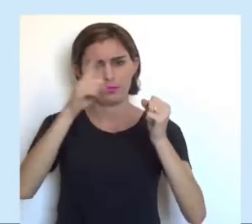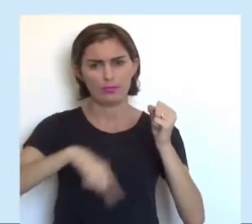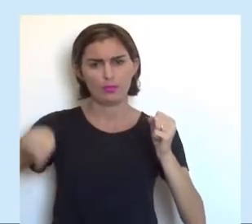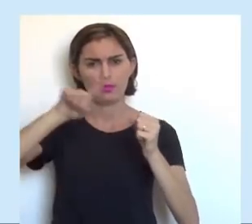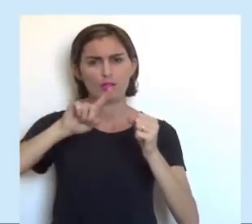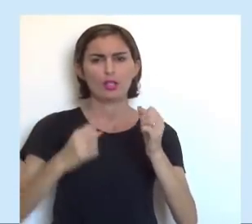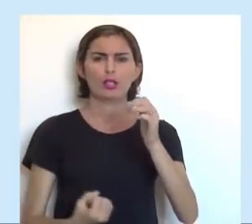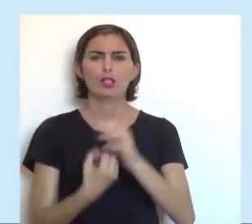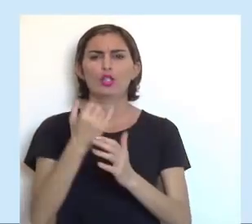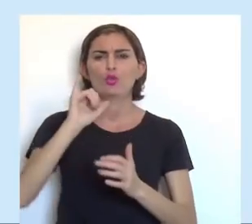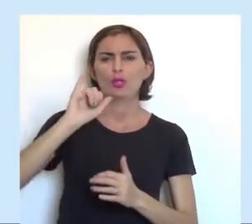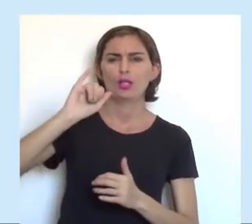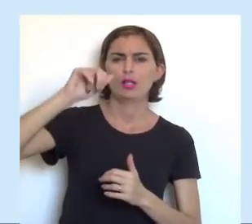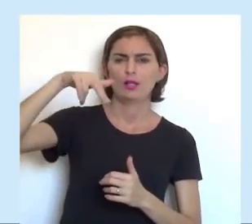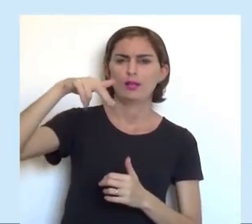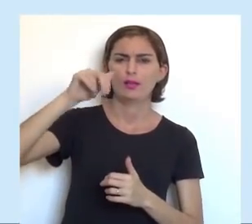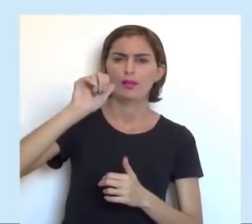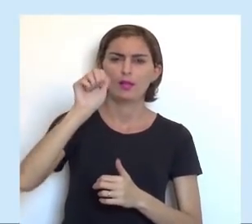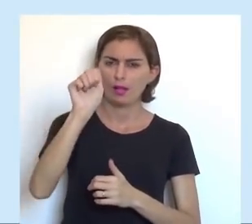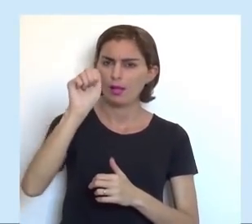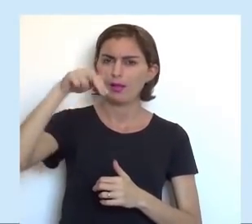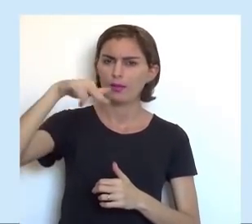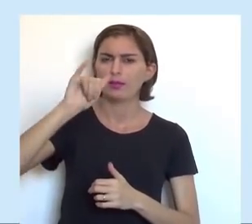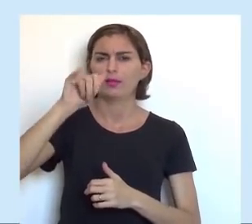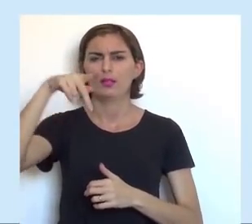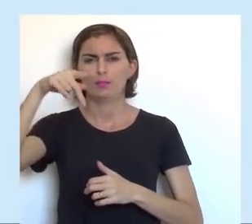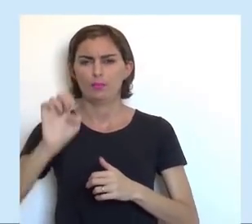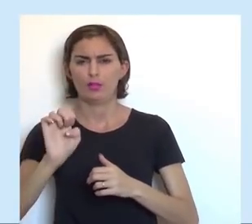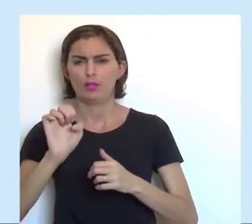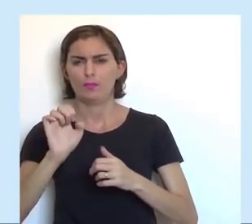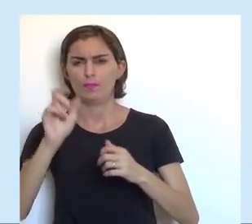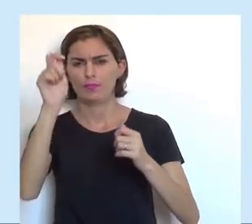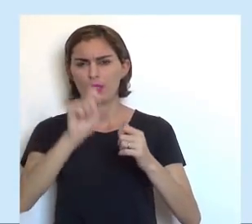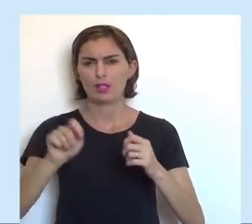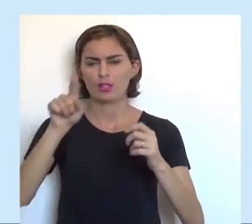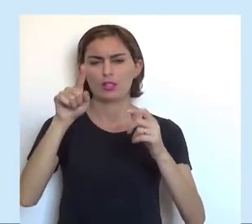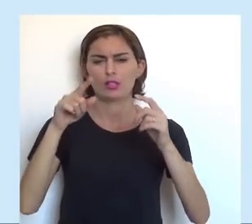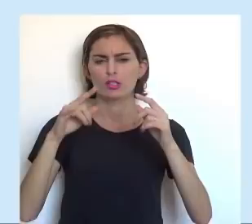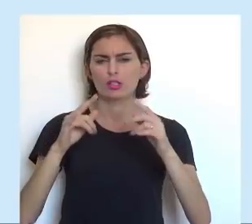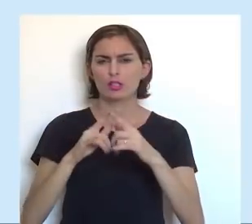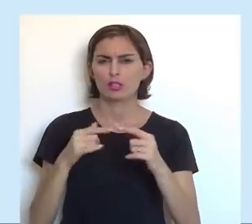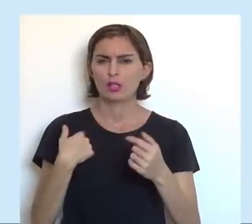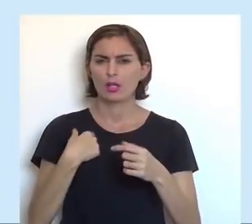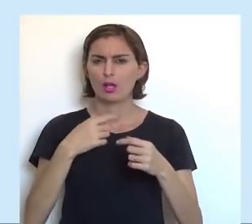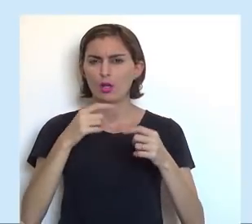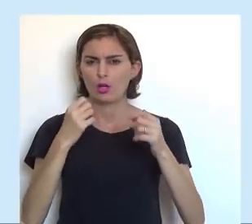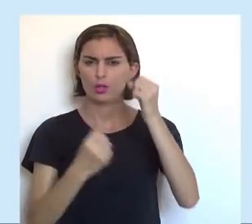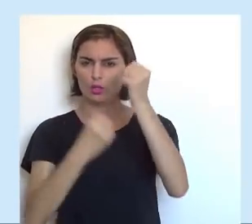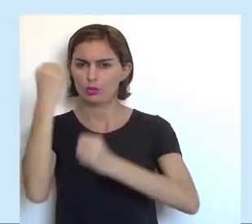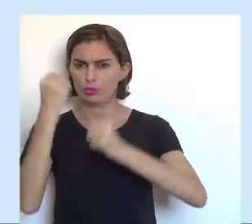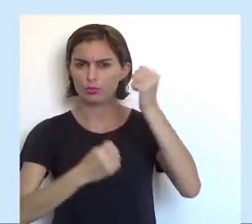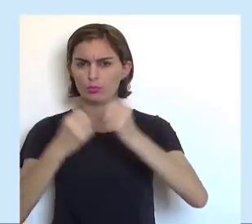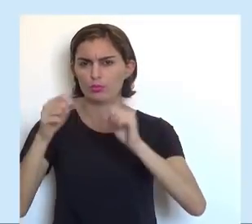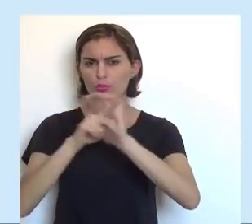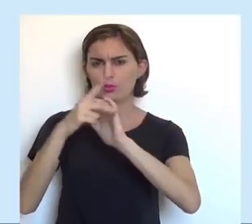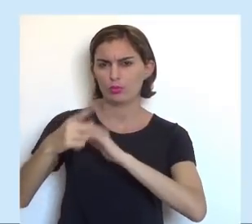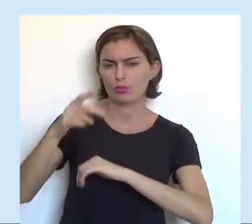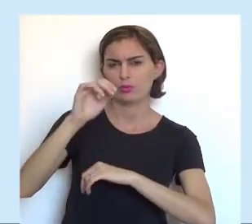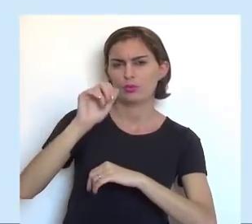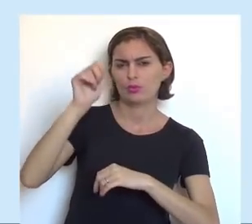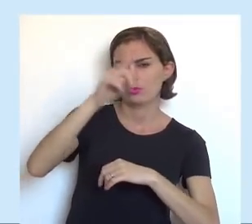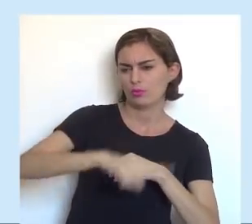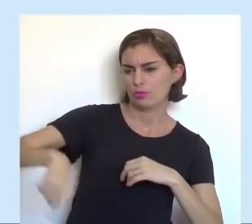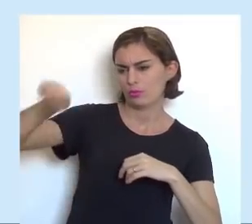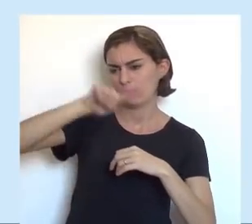a ANIP, a Agência Nacional, tá? Agência Nacional da Indústria Pneumática. Por que criou a ANIP,